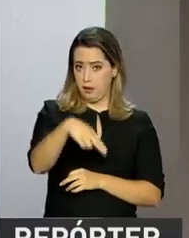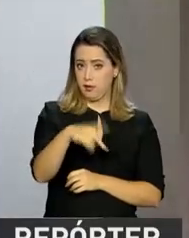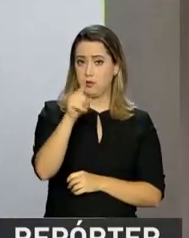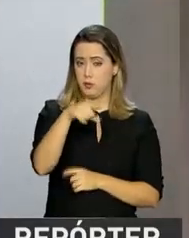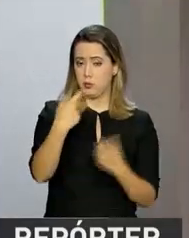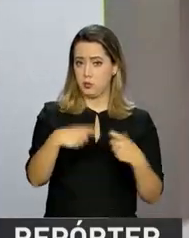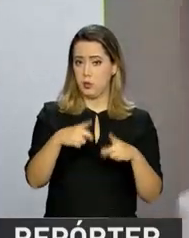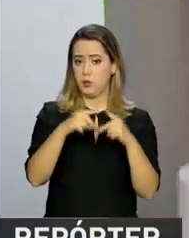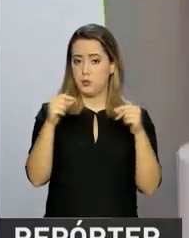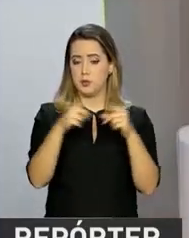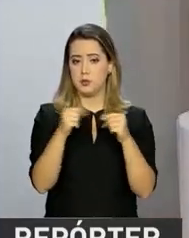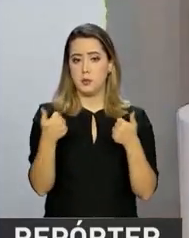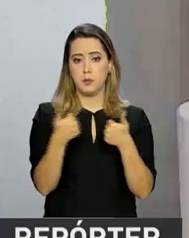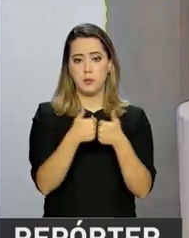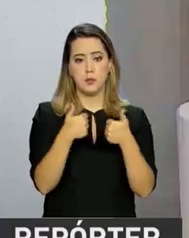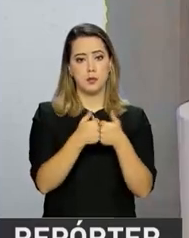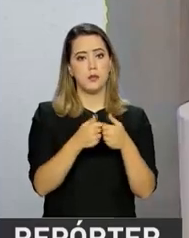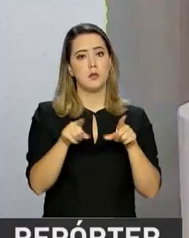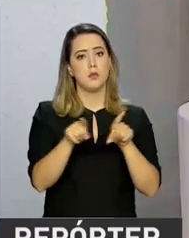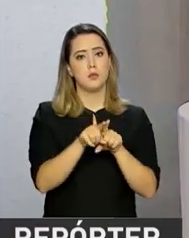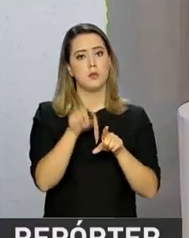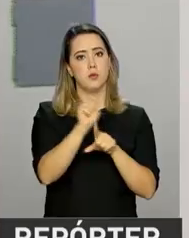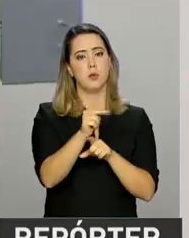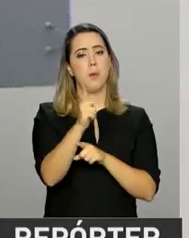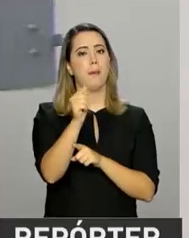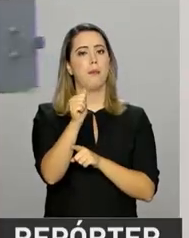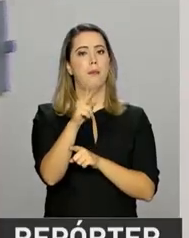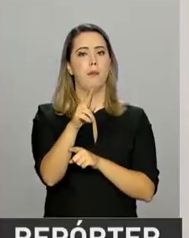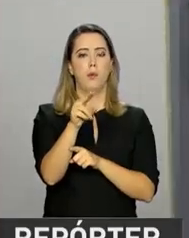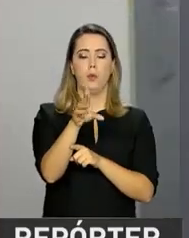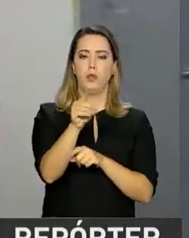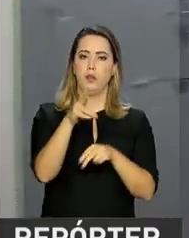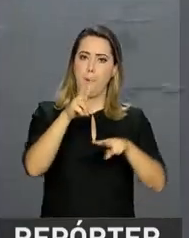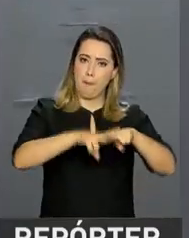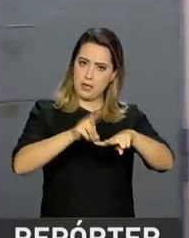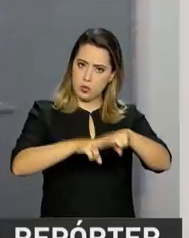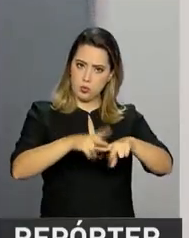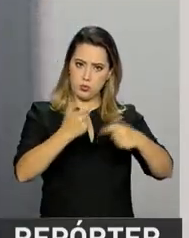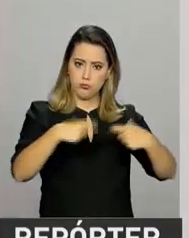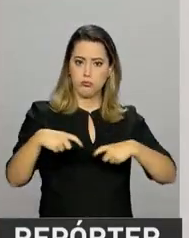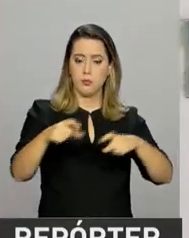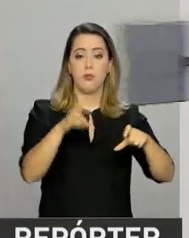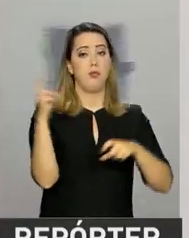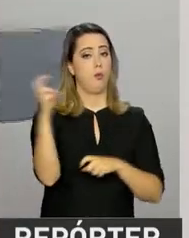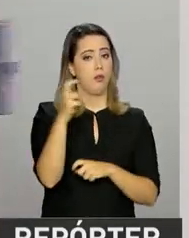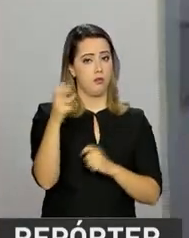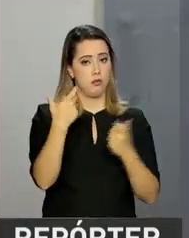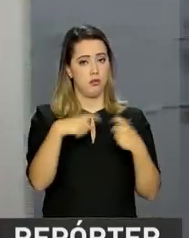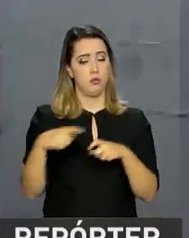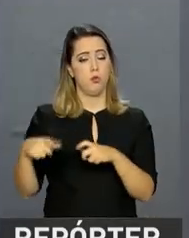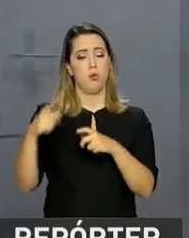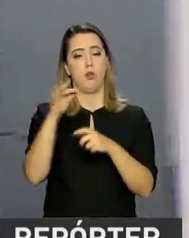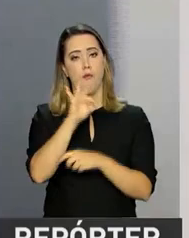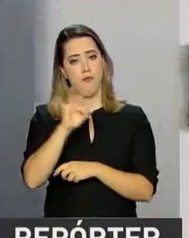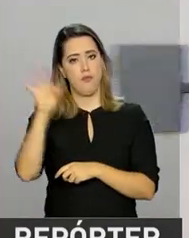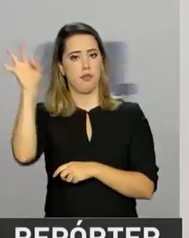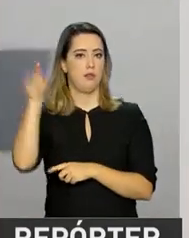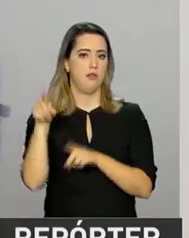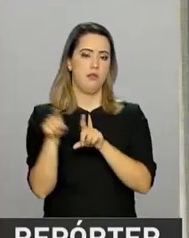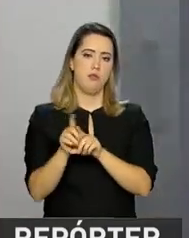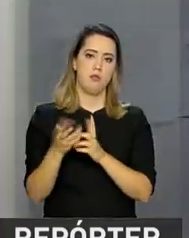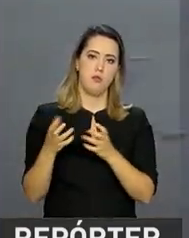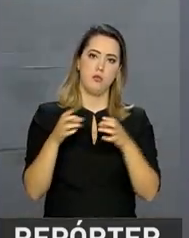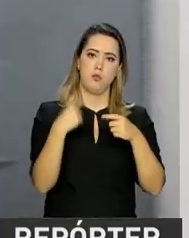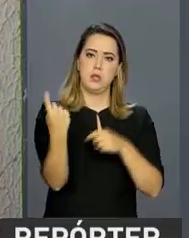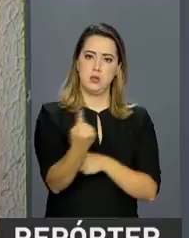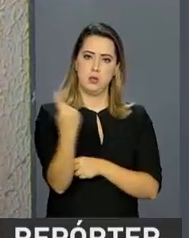de Brasília, que fica no Complexo Penitenciário da Papuda, será a quinta unidade do Sistema Penitenciário Federal, criado para